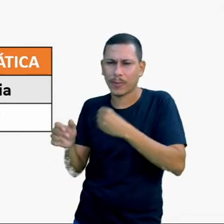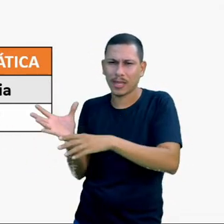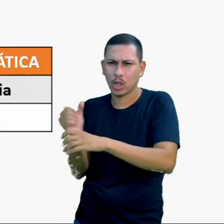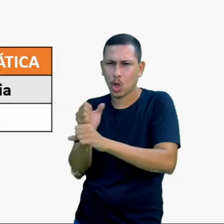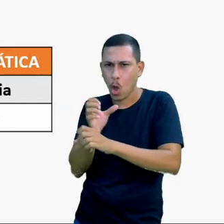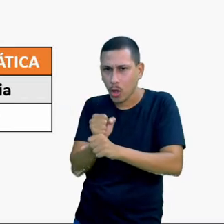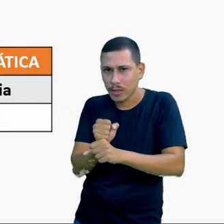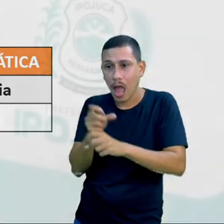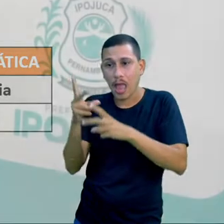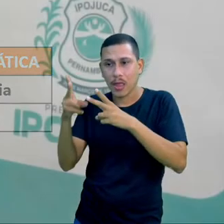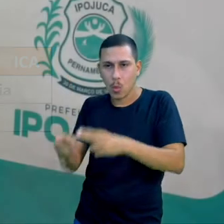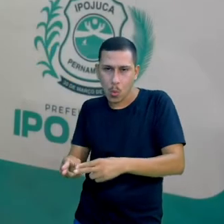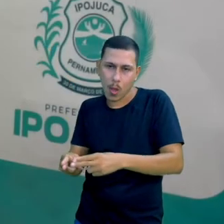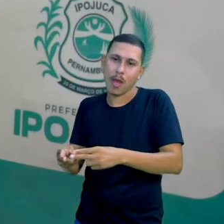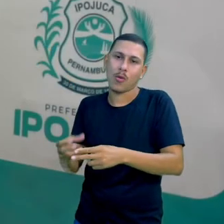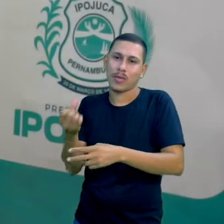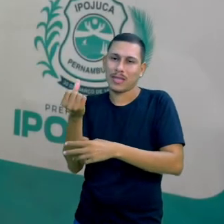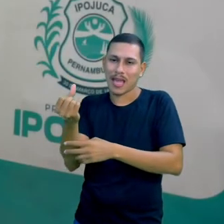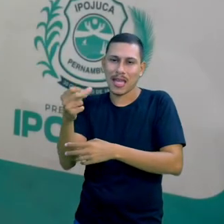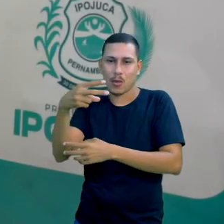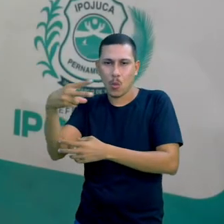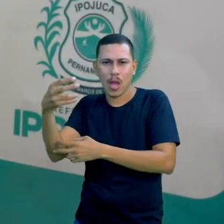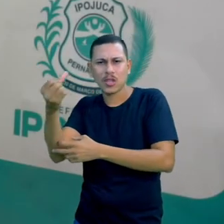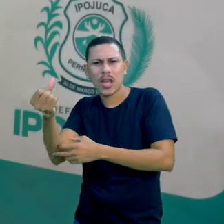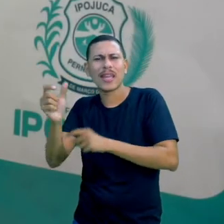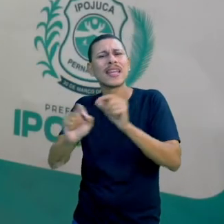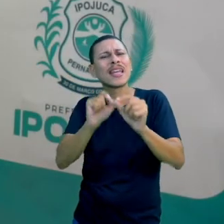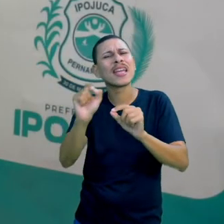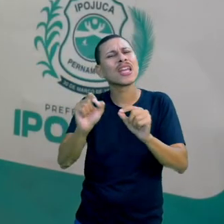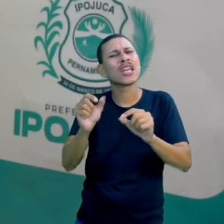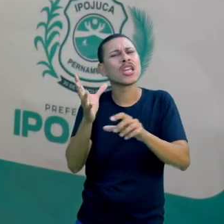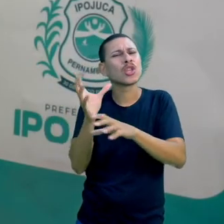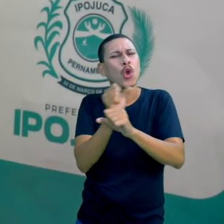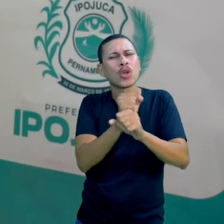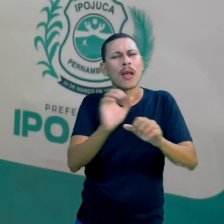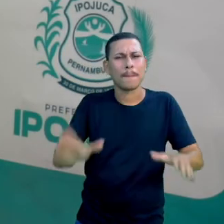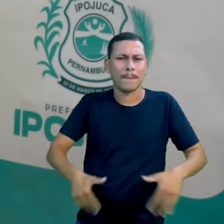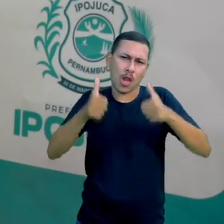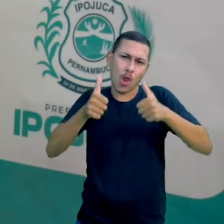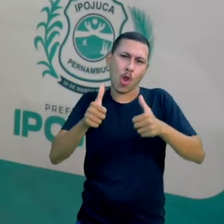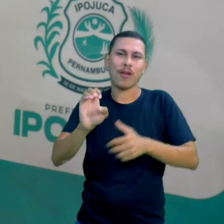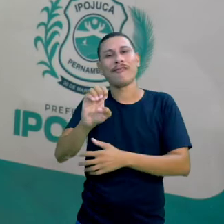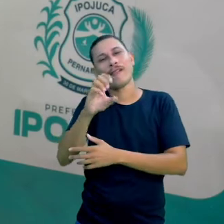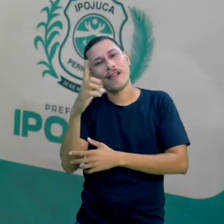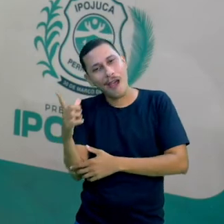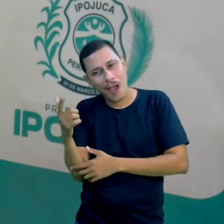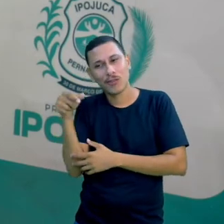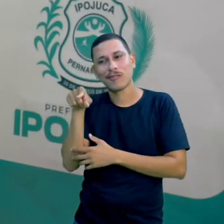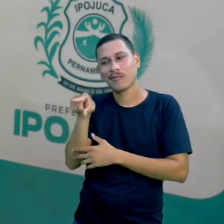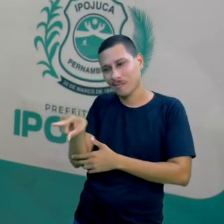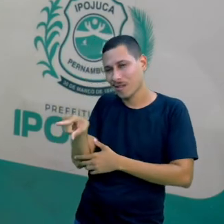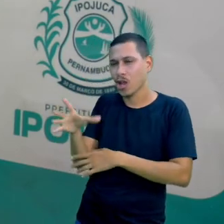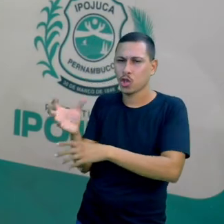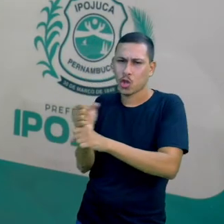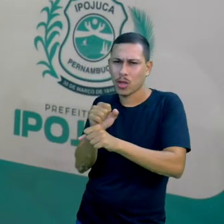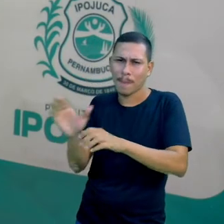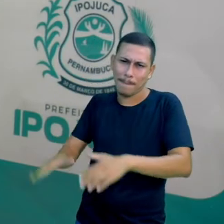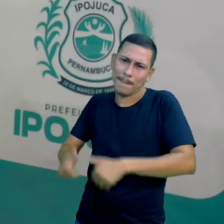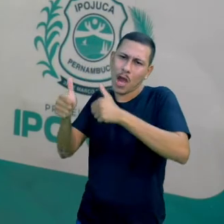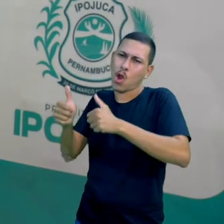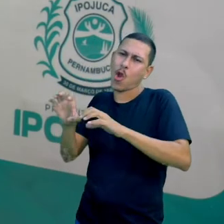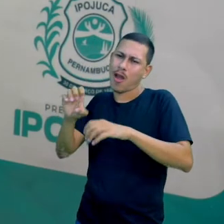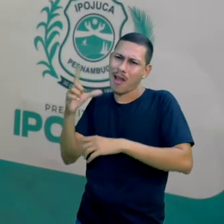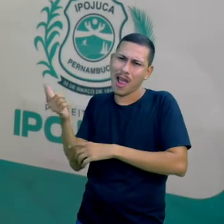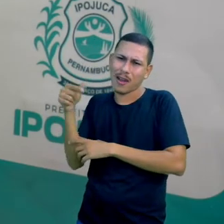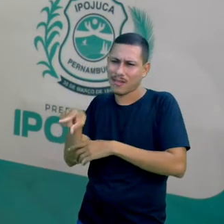com 6. Então, quem teve o melhor desempenho? Com certeza foi Tiago. Agora